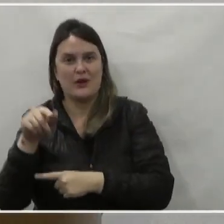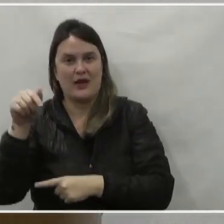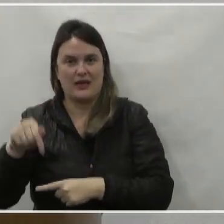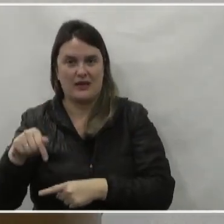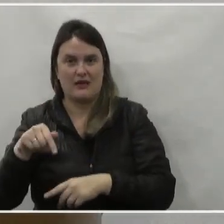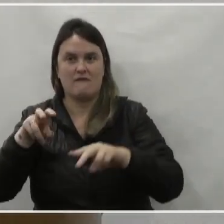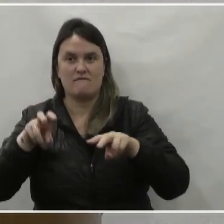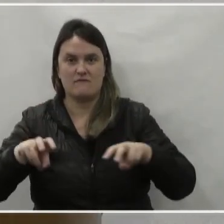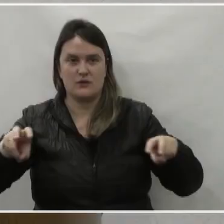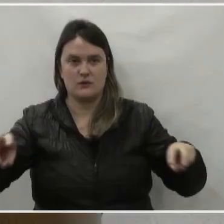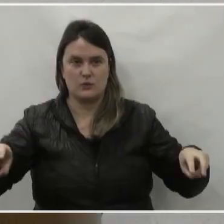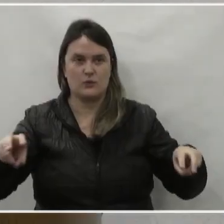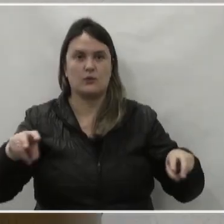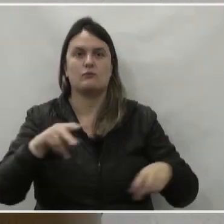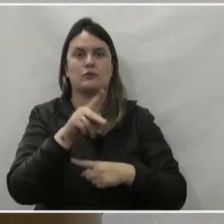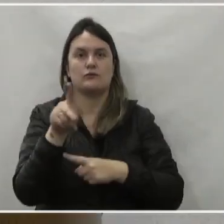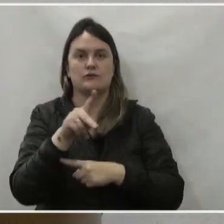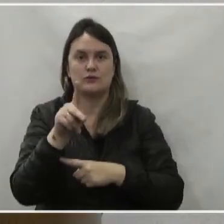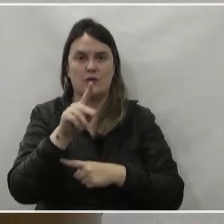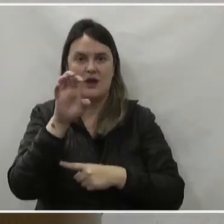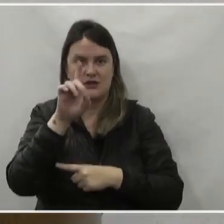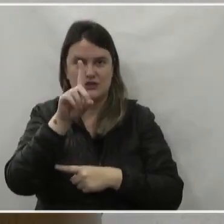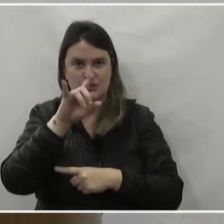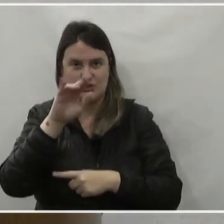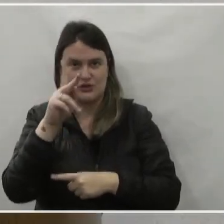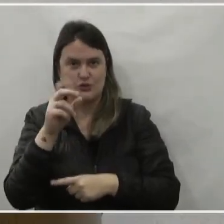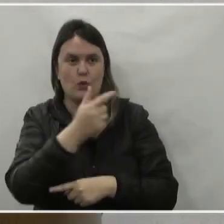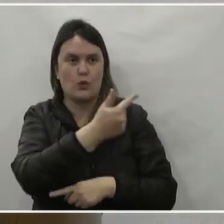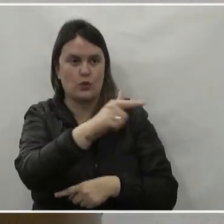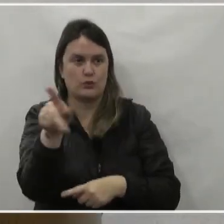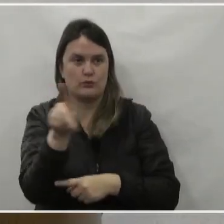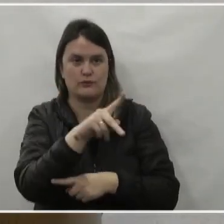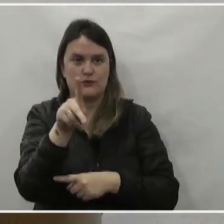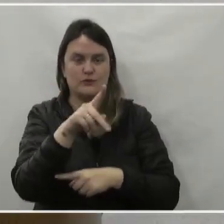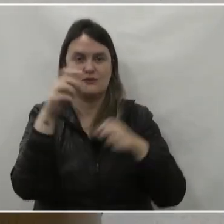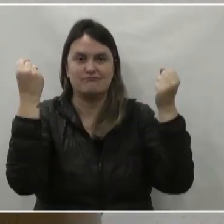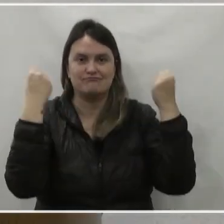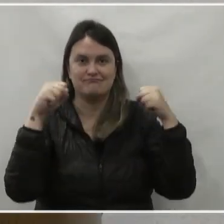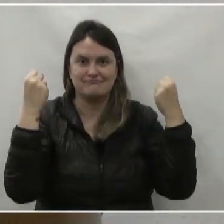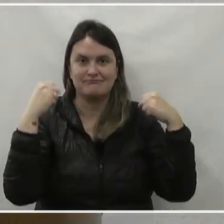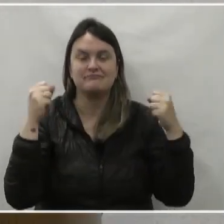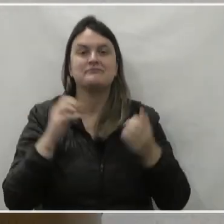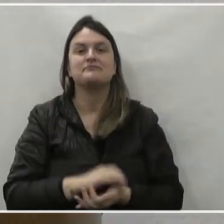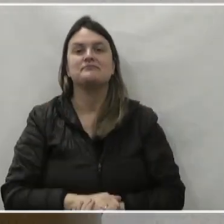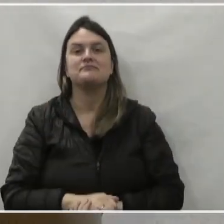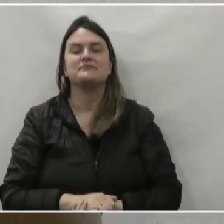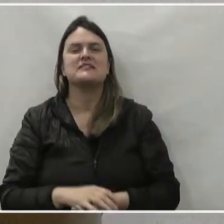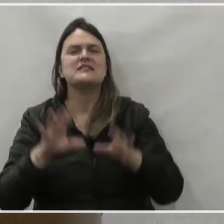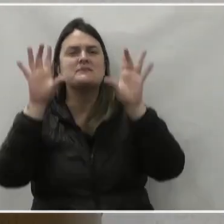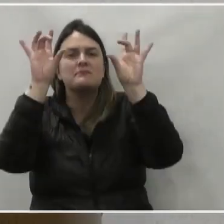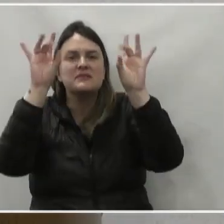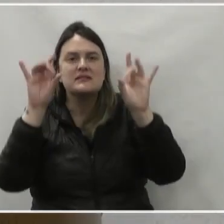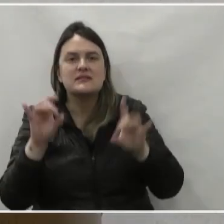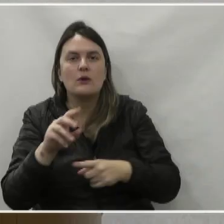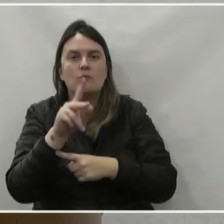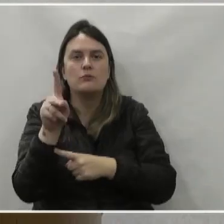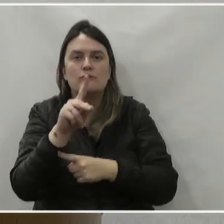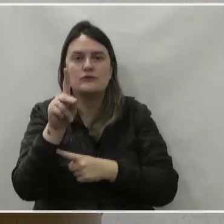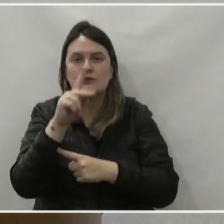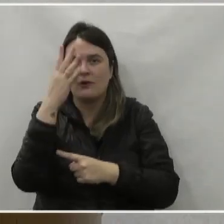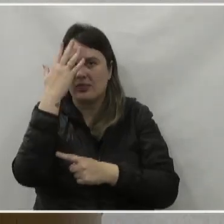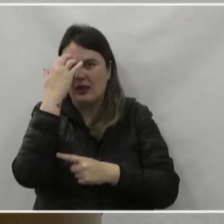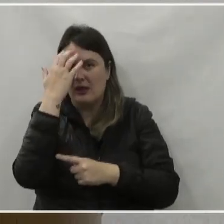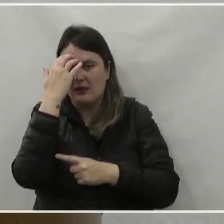estão presentes aqui, o professor Edinho, demais professores de educação física, em especial a professora